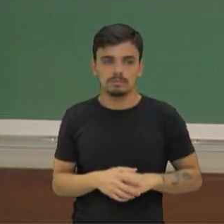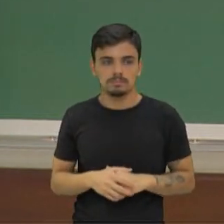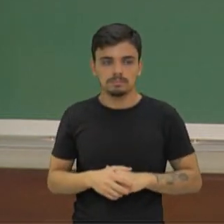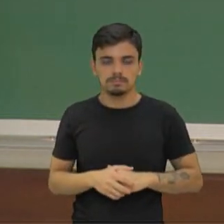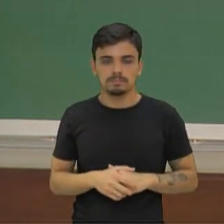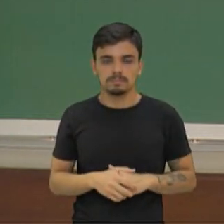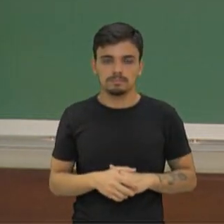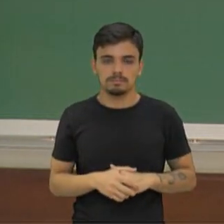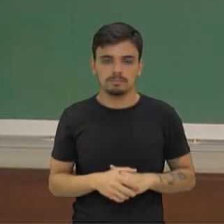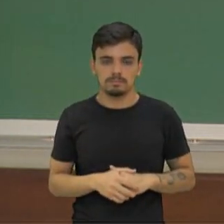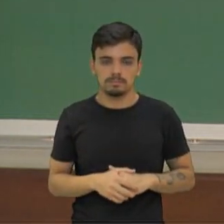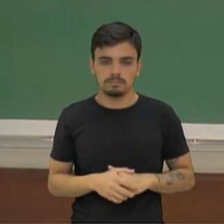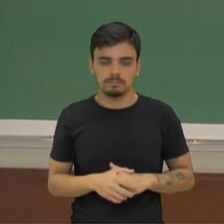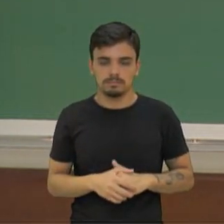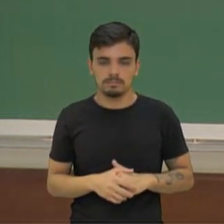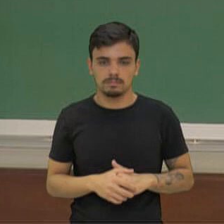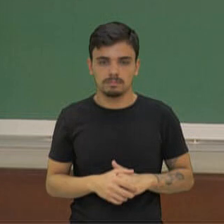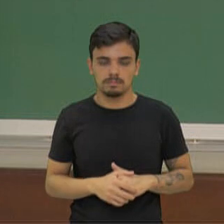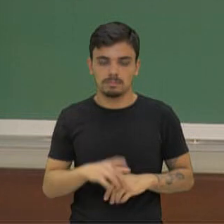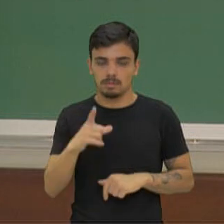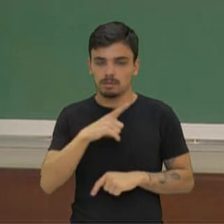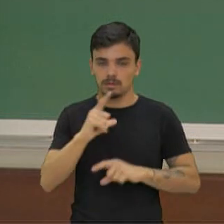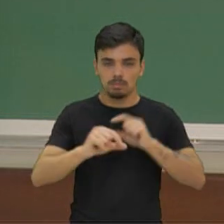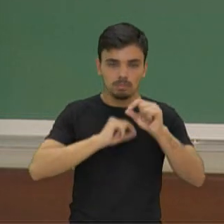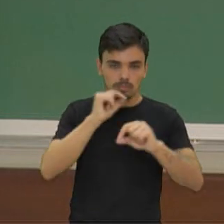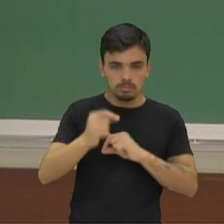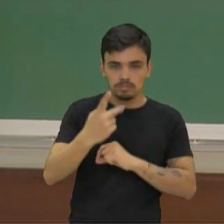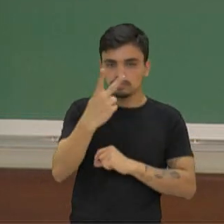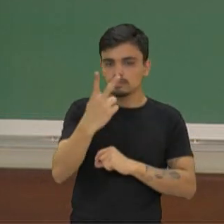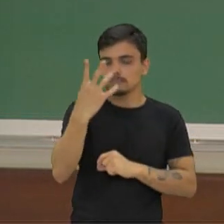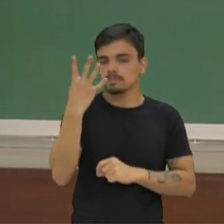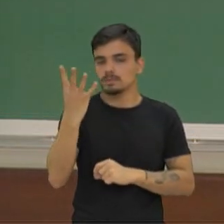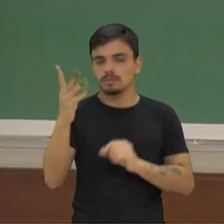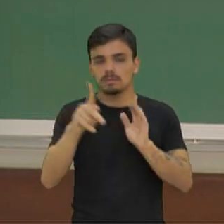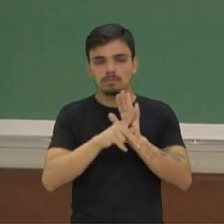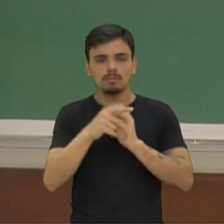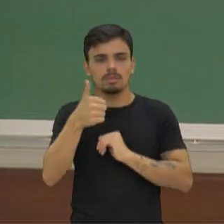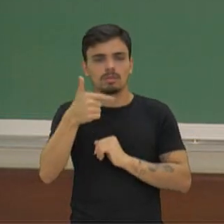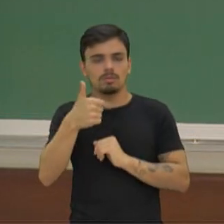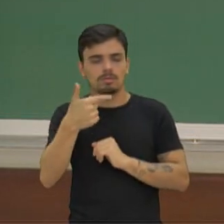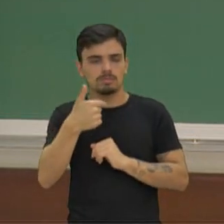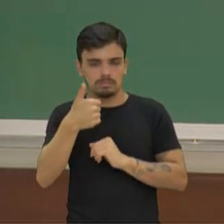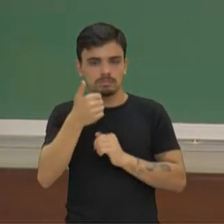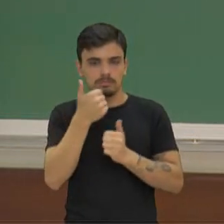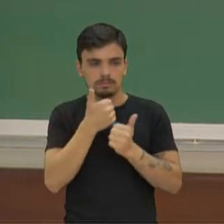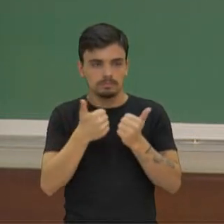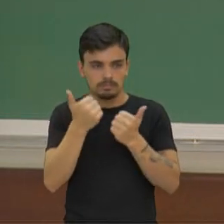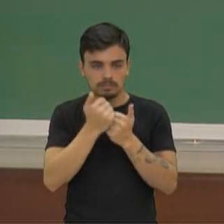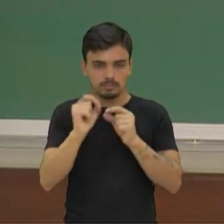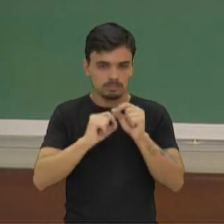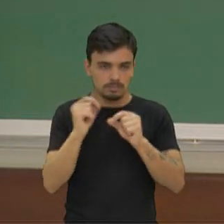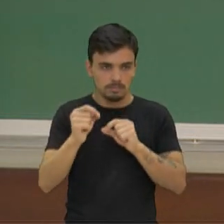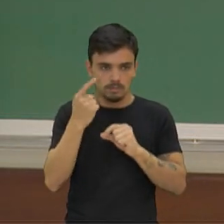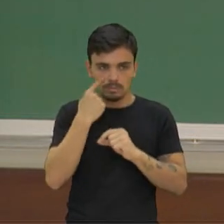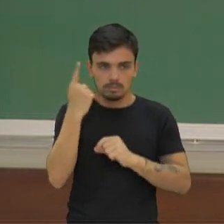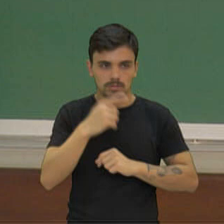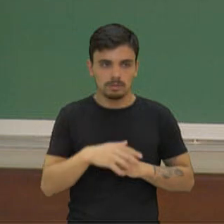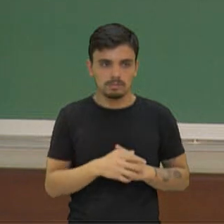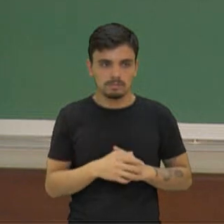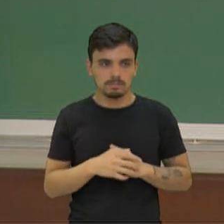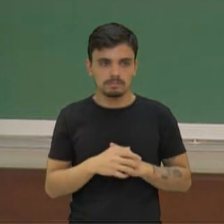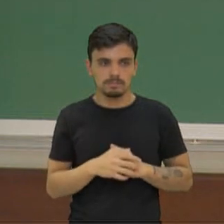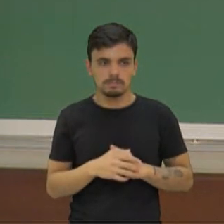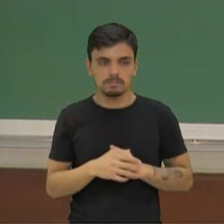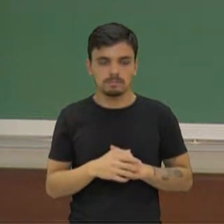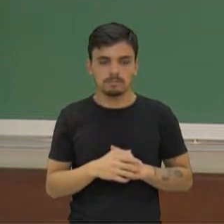E aí eu vou ter o seguinte, 24 para 12, dobrou, então dobra o numerador. 24